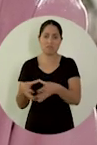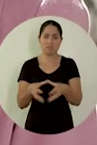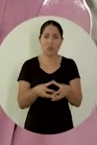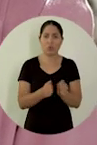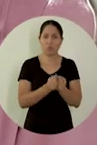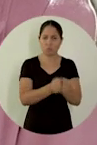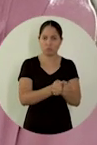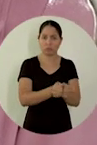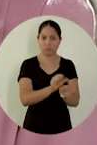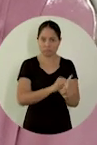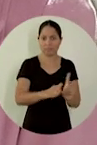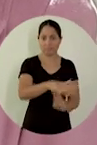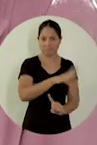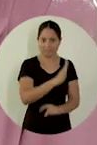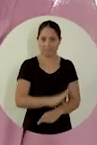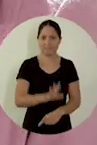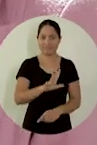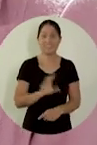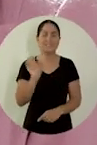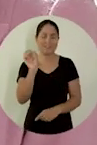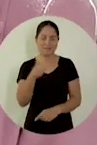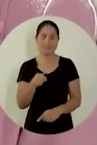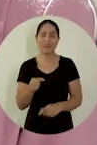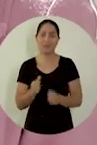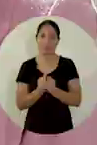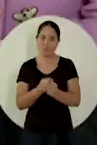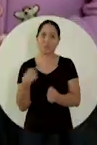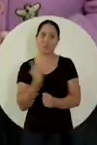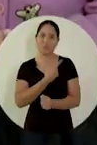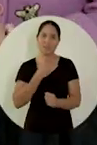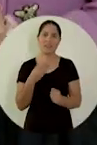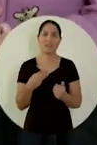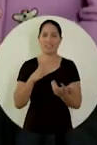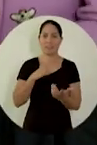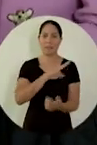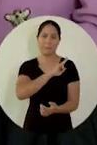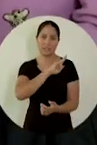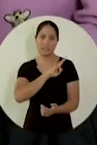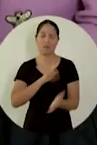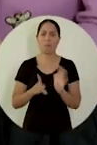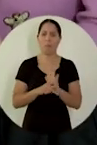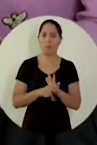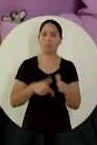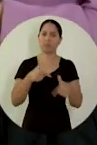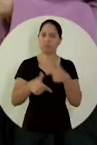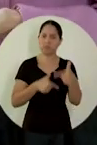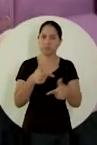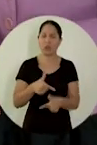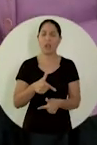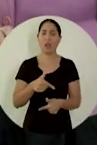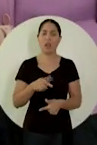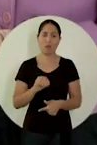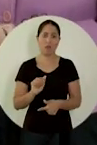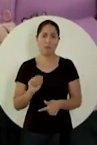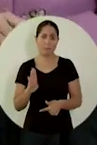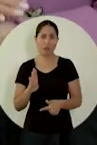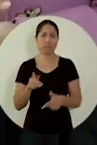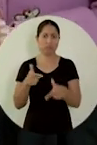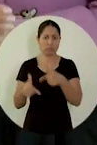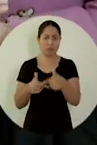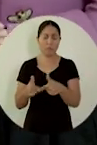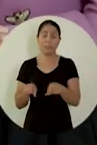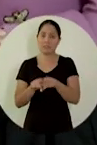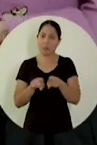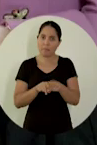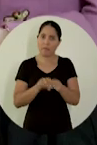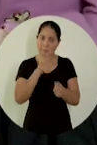andam de mão dadas com a sociedade brasileira. Exatamente, essa é a nossa função. É claro que nós estamos aqui para servir a advocacia, mas